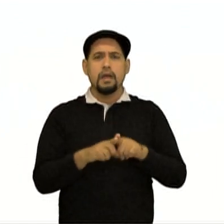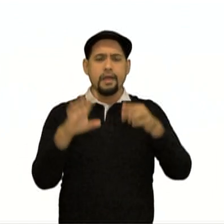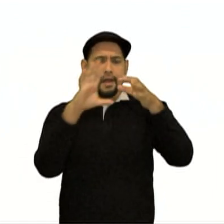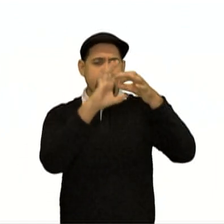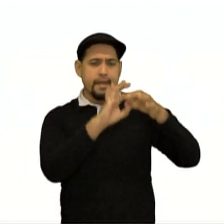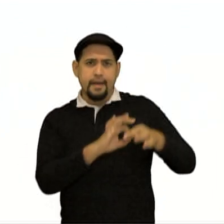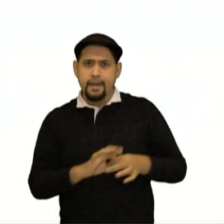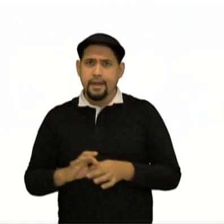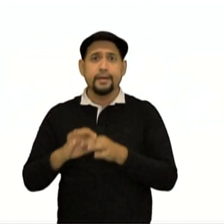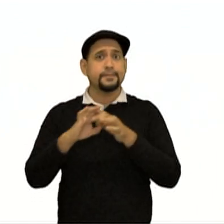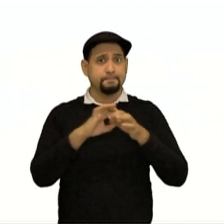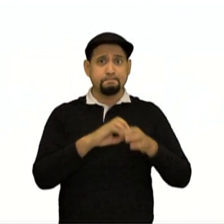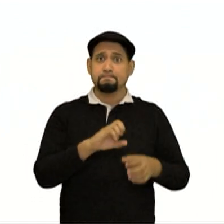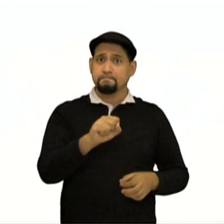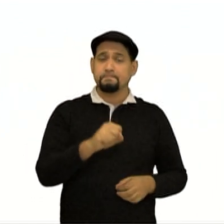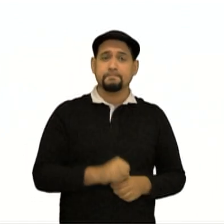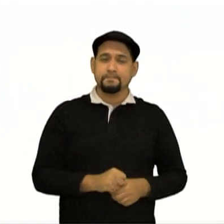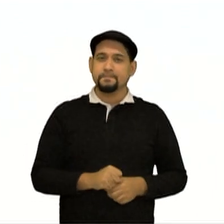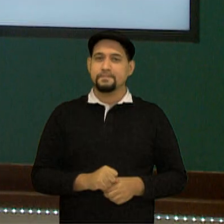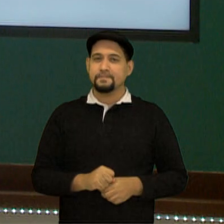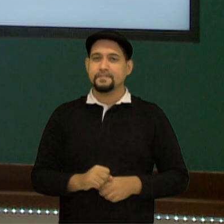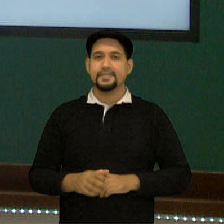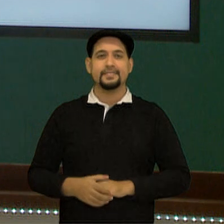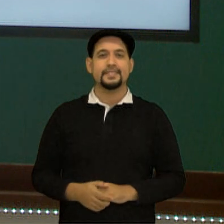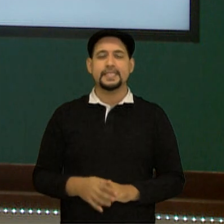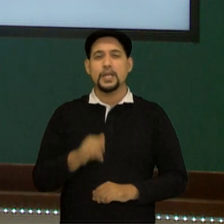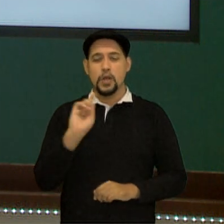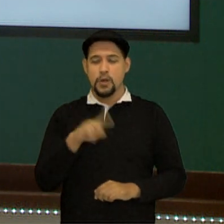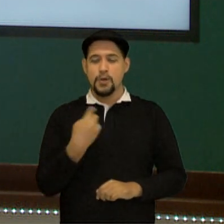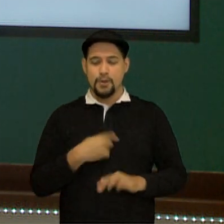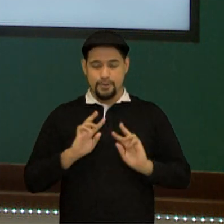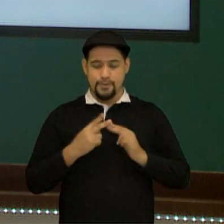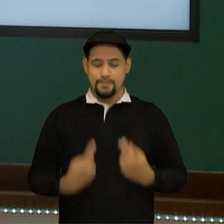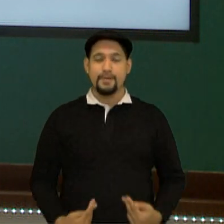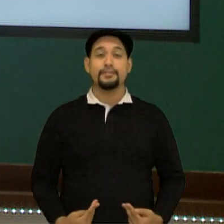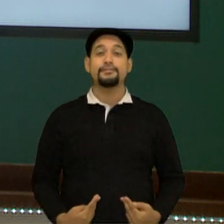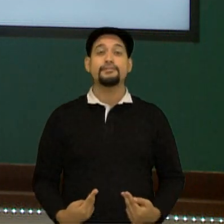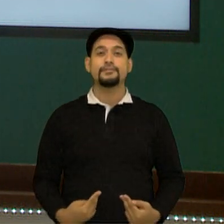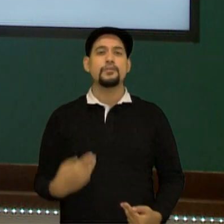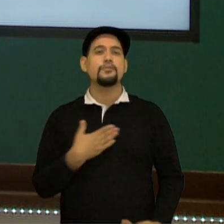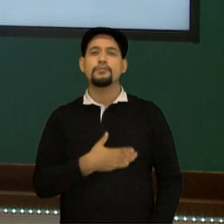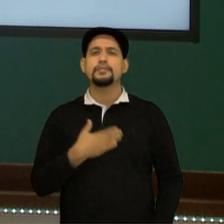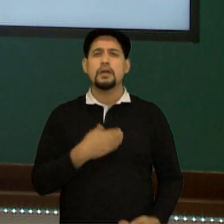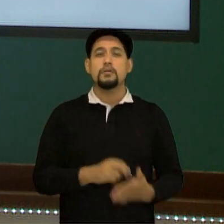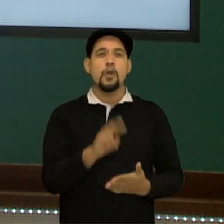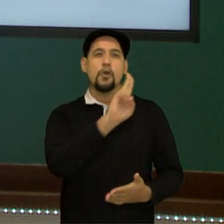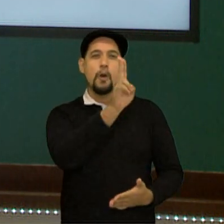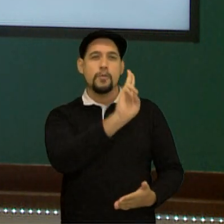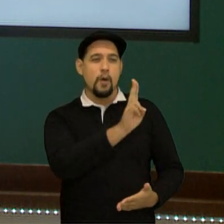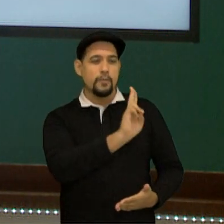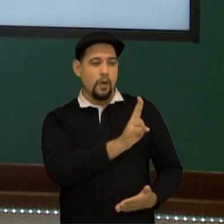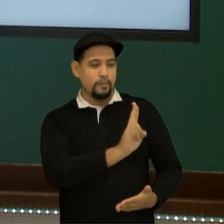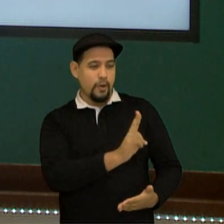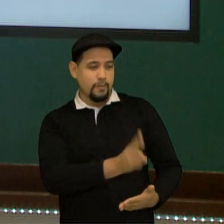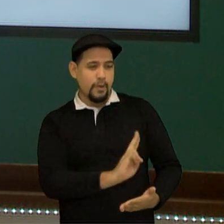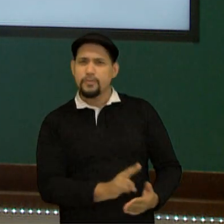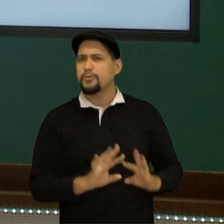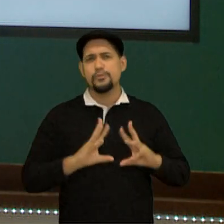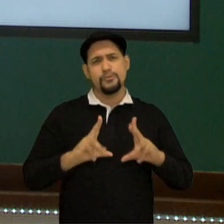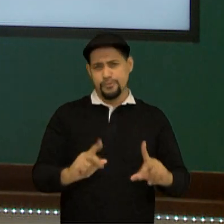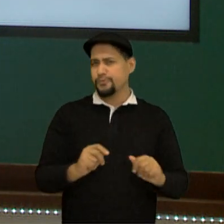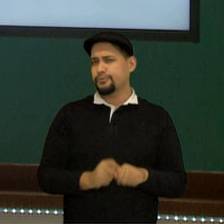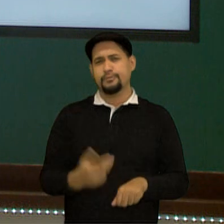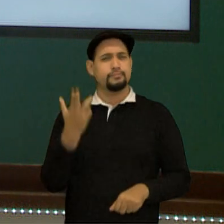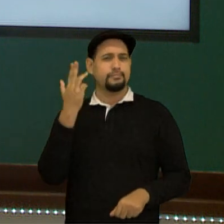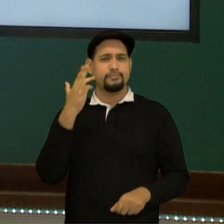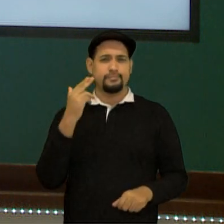cadeias carbônicas. Nós seres humanos gostamos muito de classificar. Classificamos tudo, faz parte